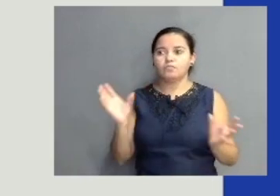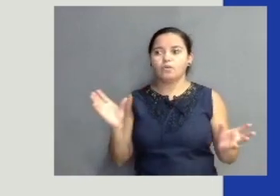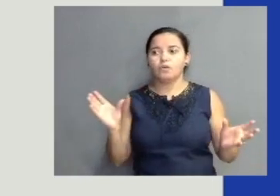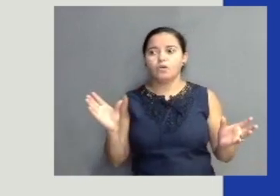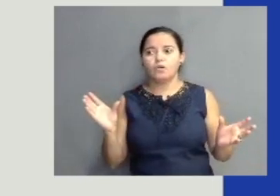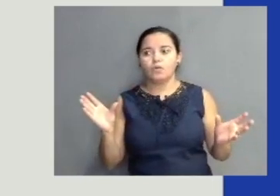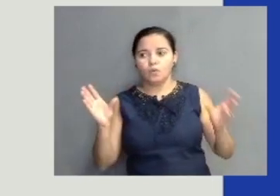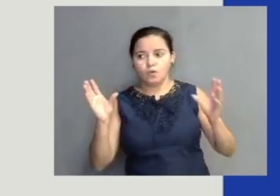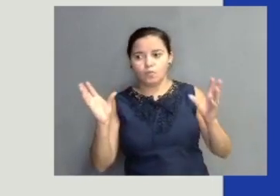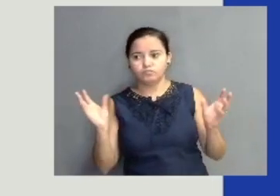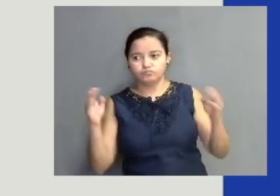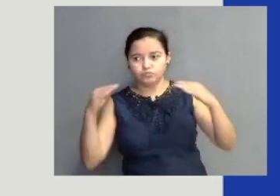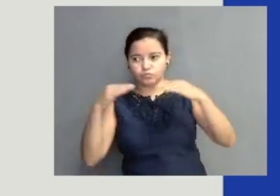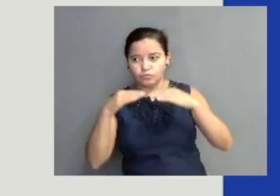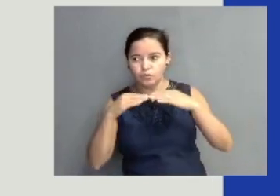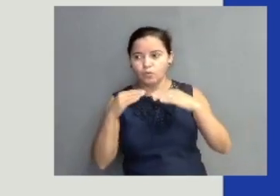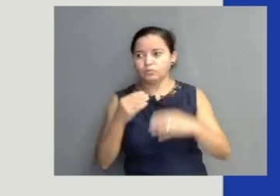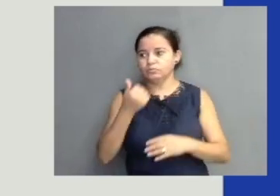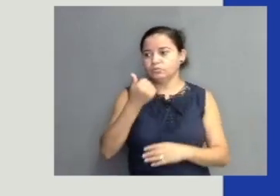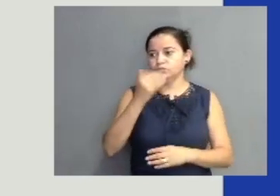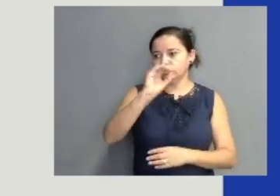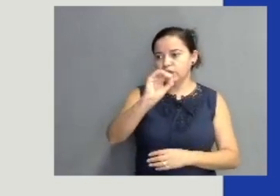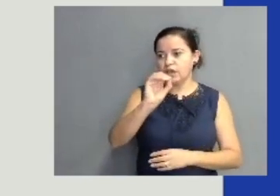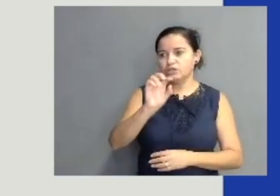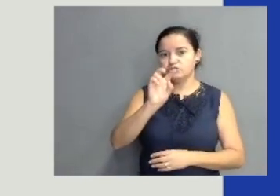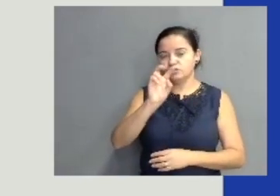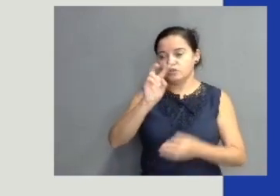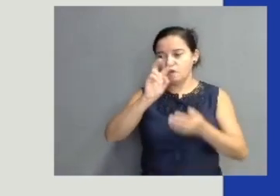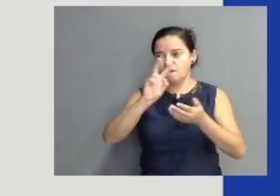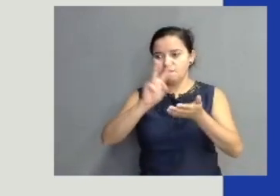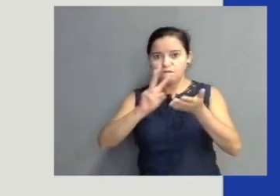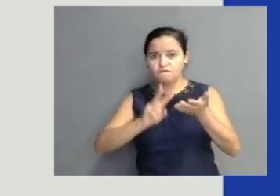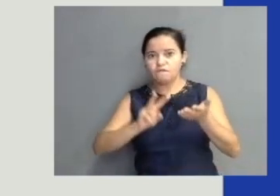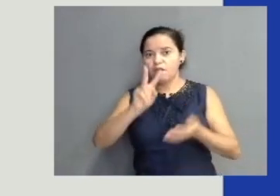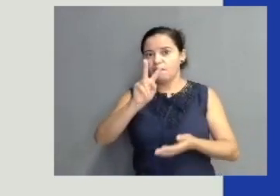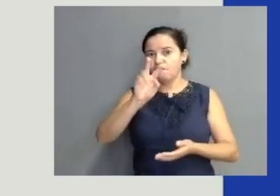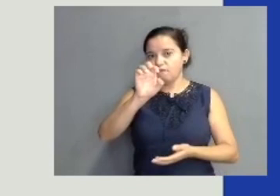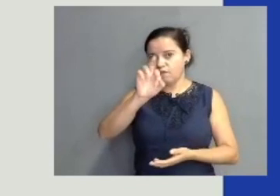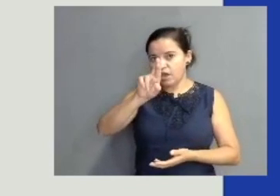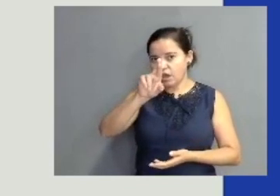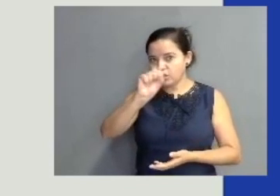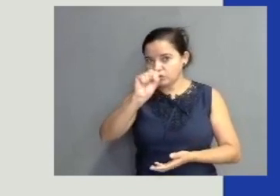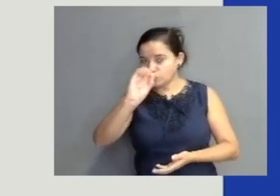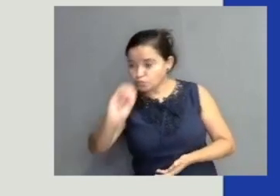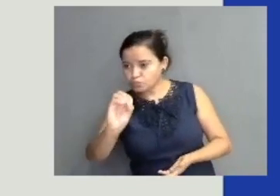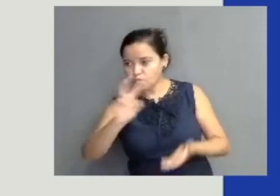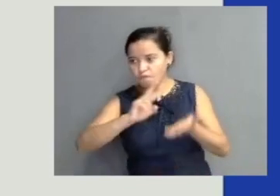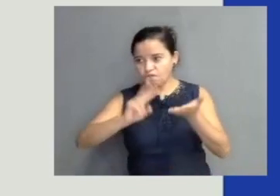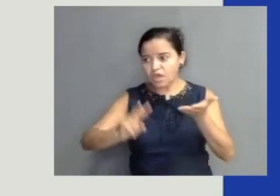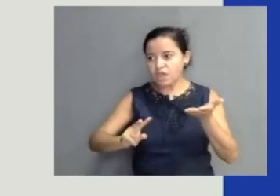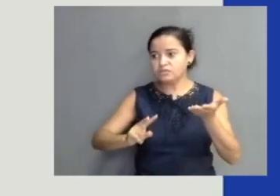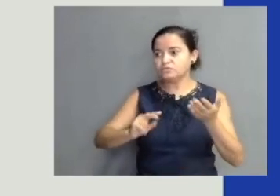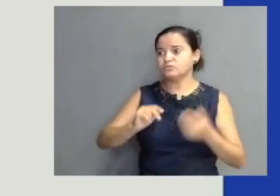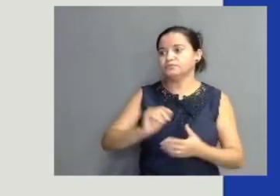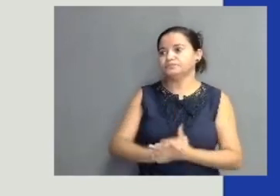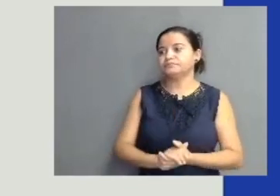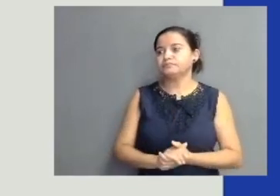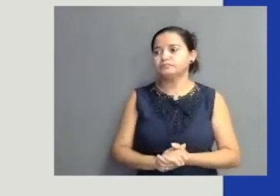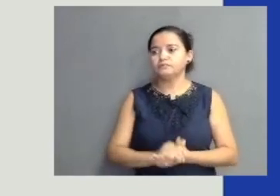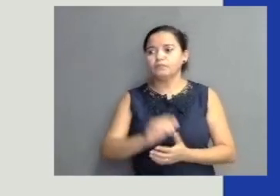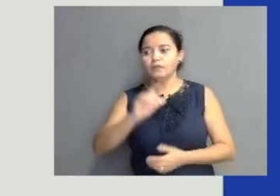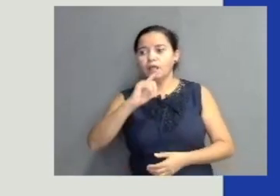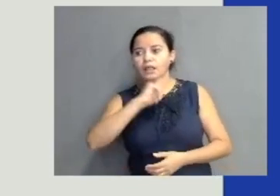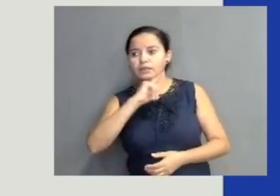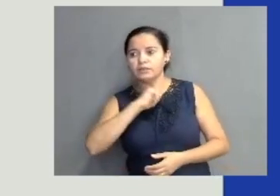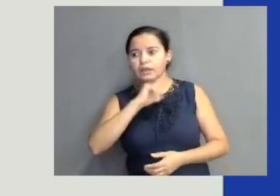por décimas, tá? Cada verso é formado por 7 sílabas poéticas, né? Que nós